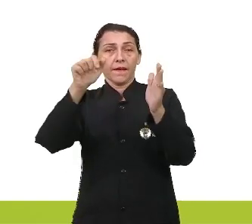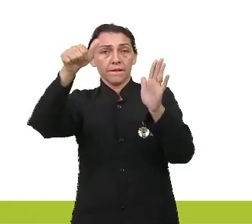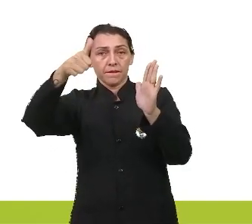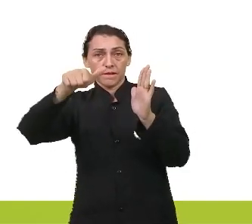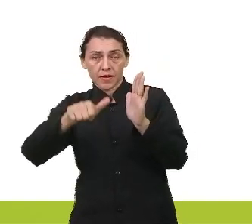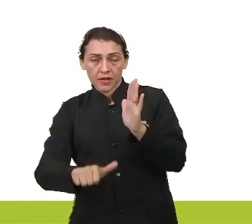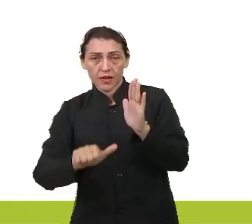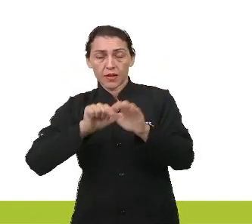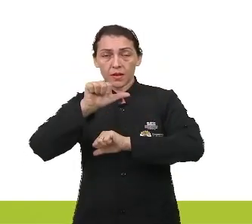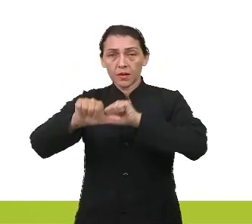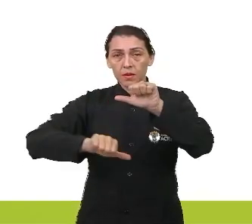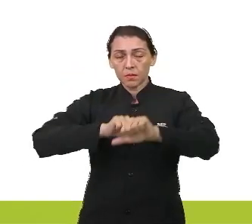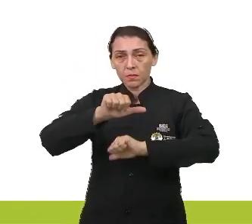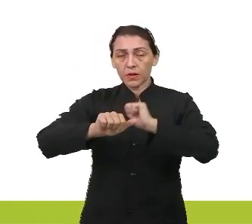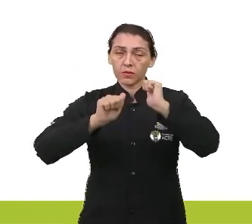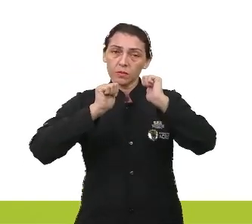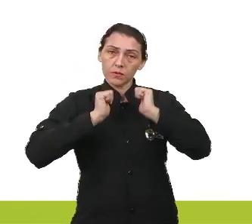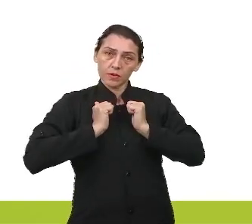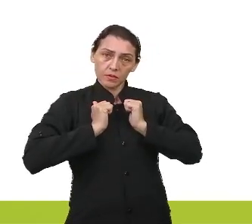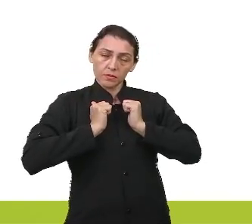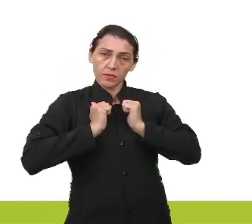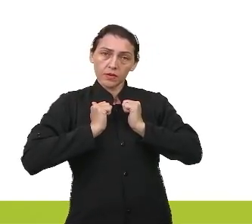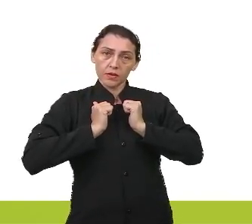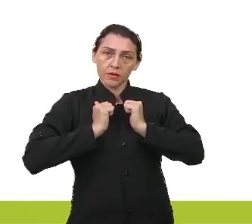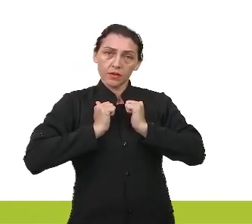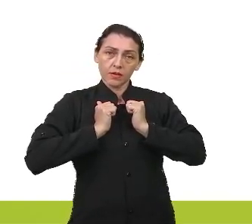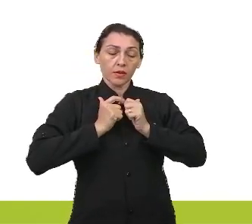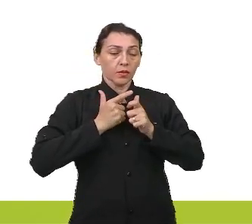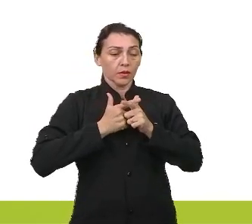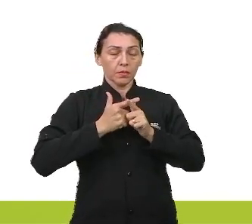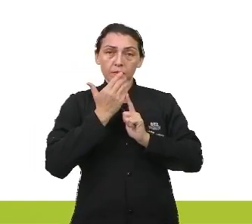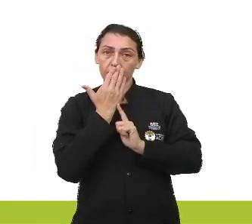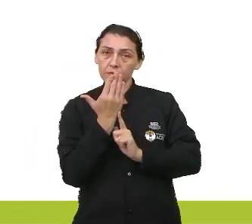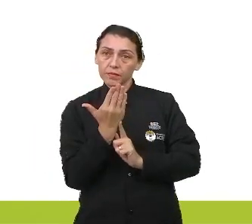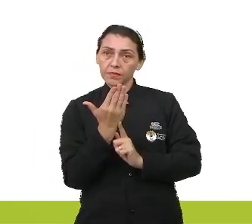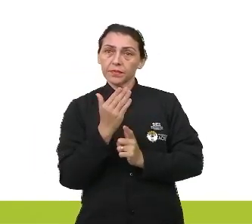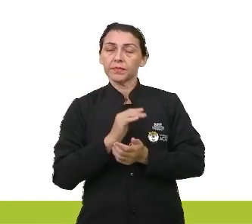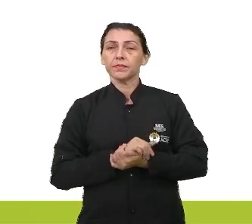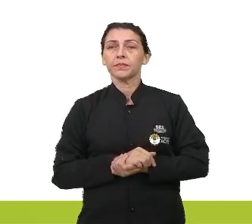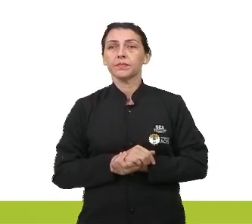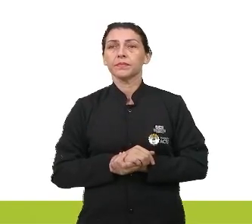autoavaliar e mudar seus comportamentos diante do problema em questão.